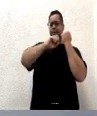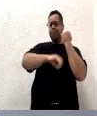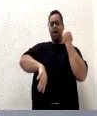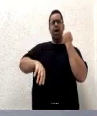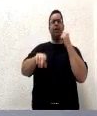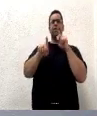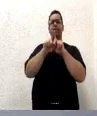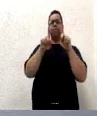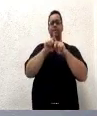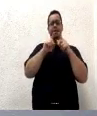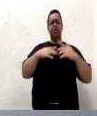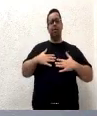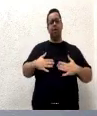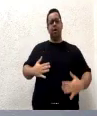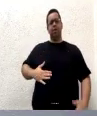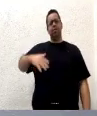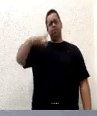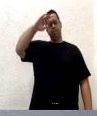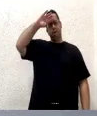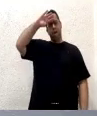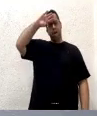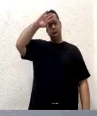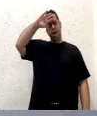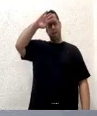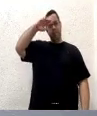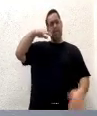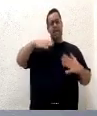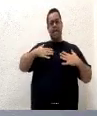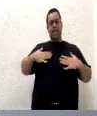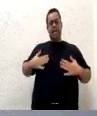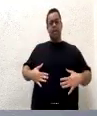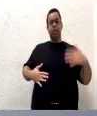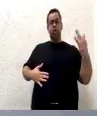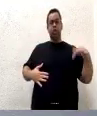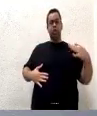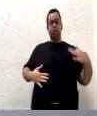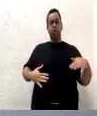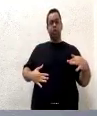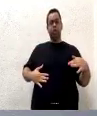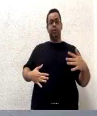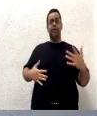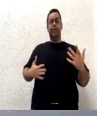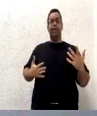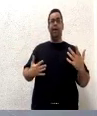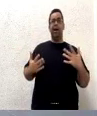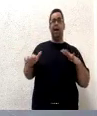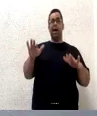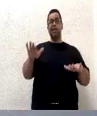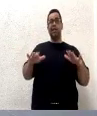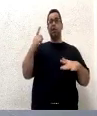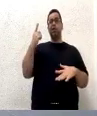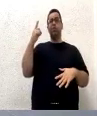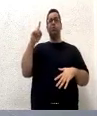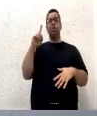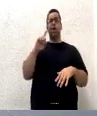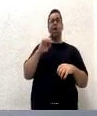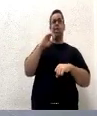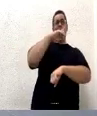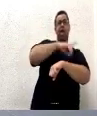no corpo. Ou eu tenho dúvida, porque agora é muito parecido com Covid, né? É dengue? É Covid? O que é? Eu